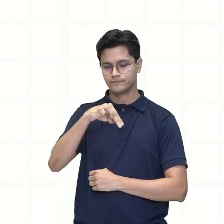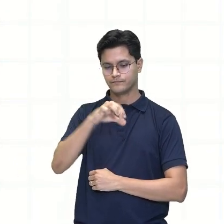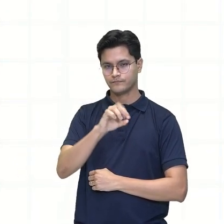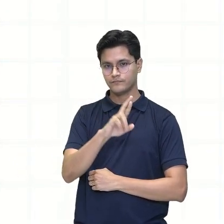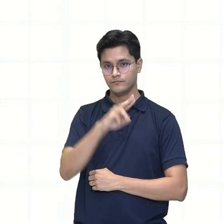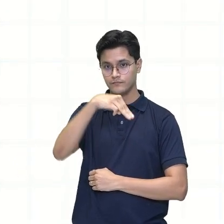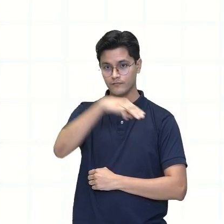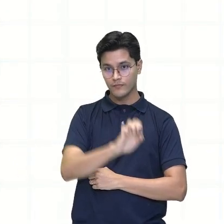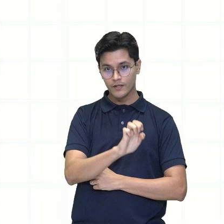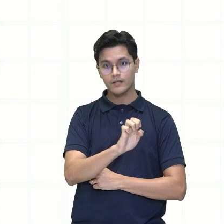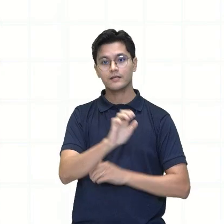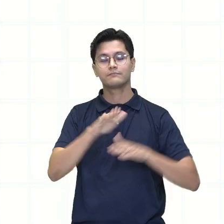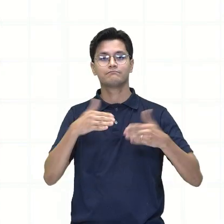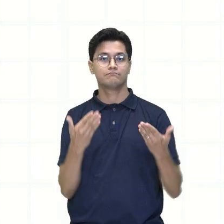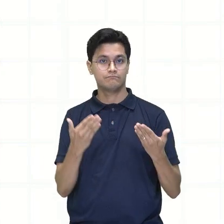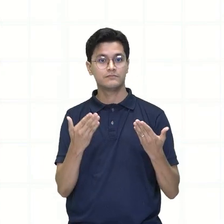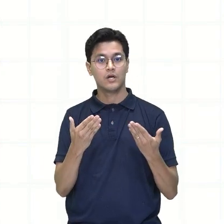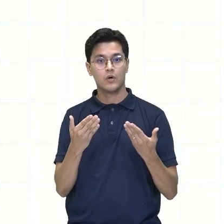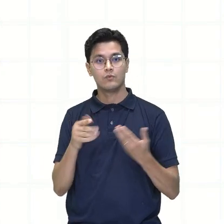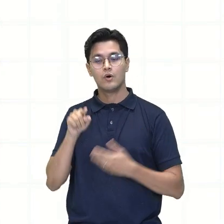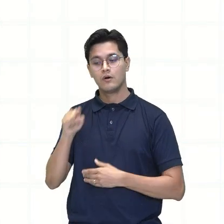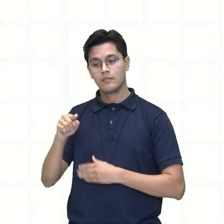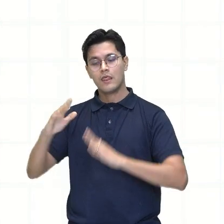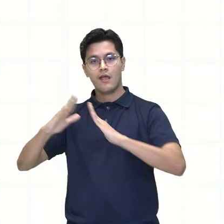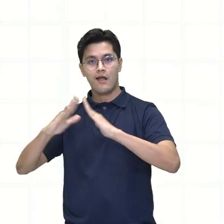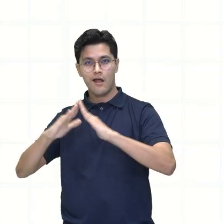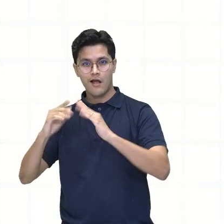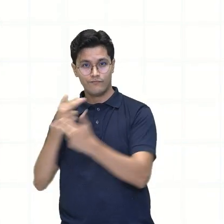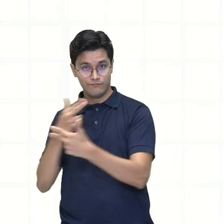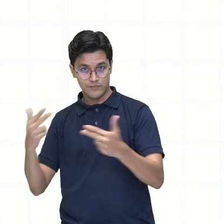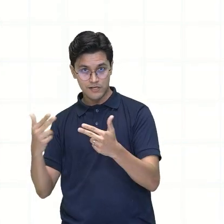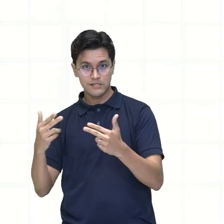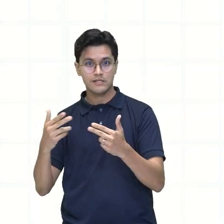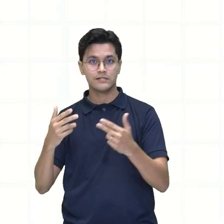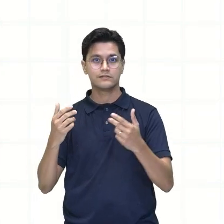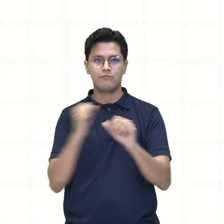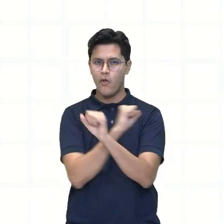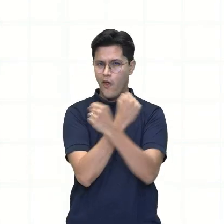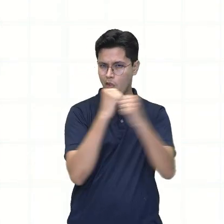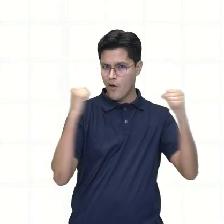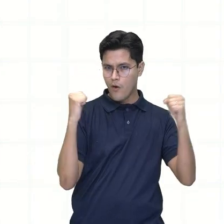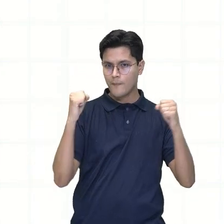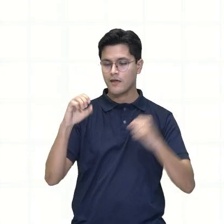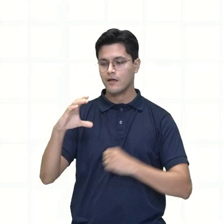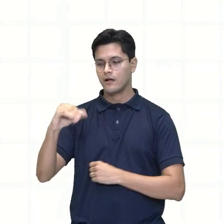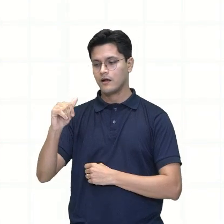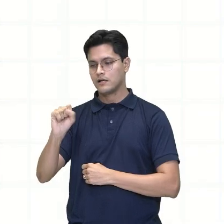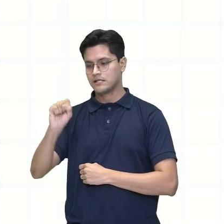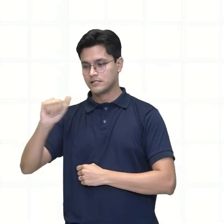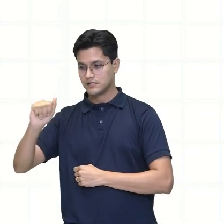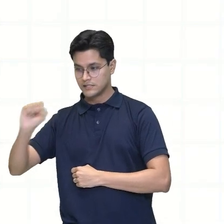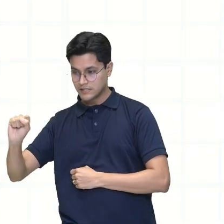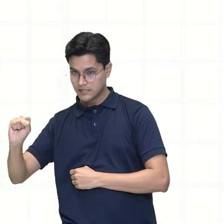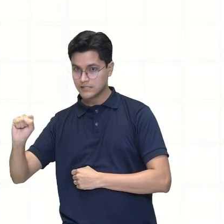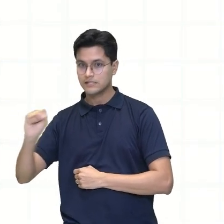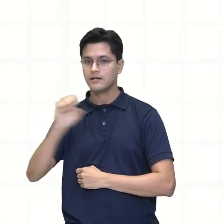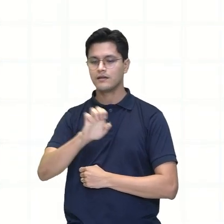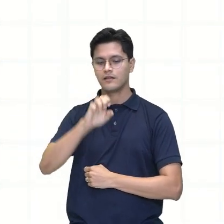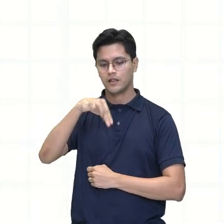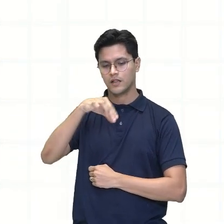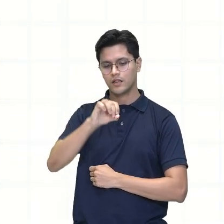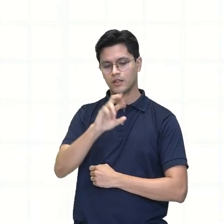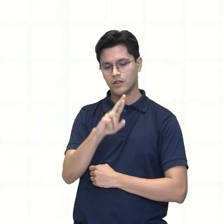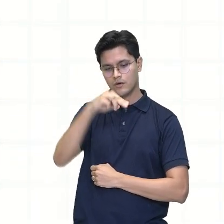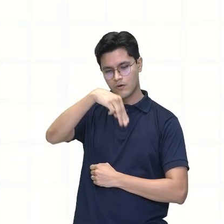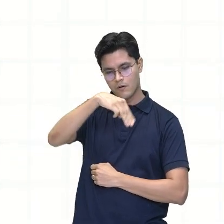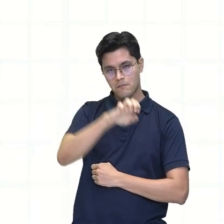tudo no plural, porque o substantivo casa está no plural, certo, gente?